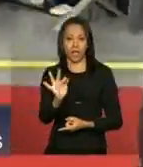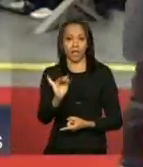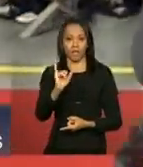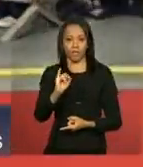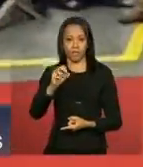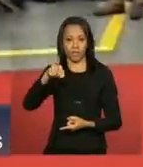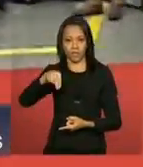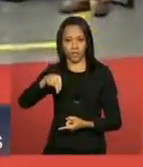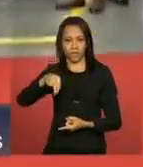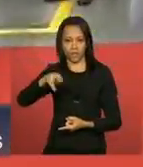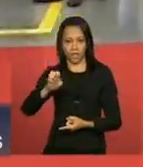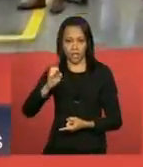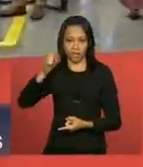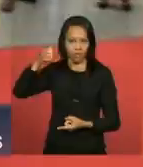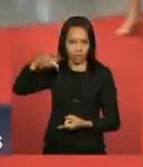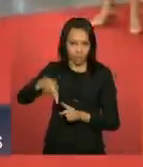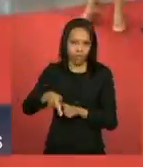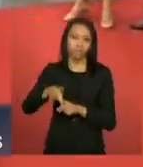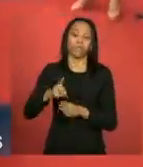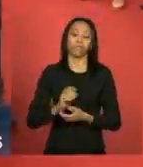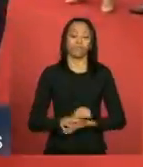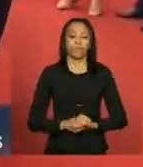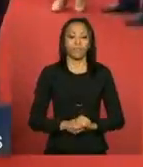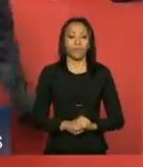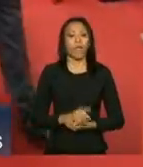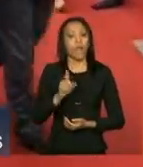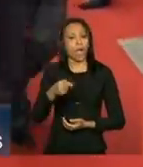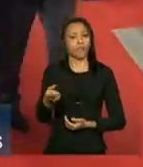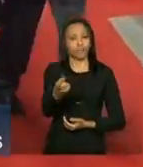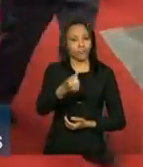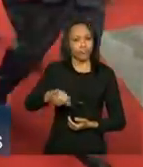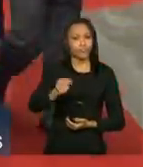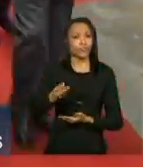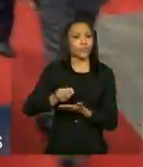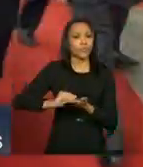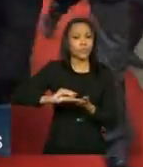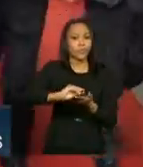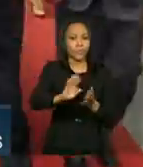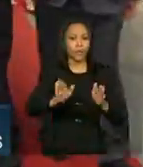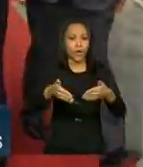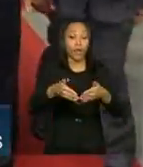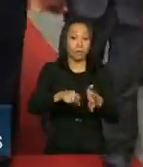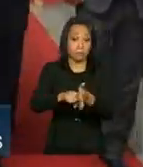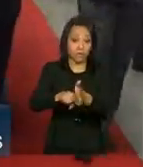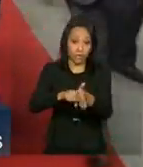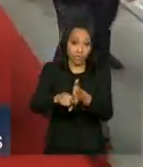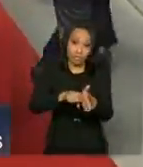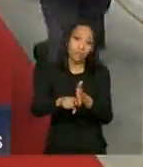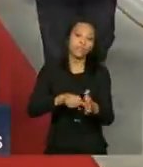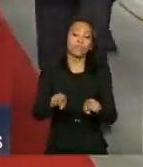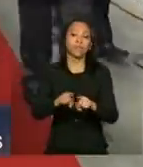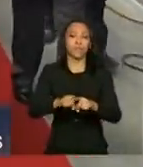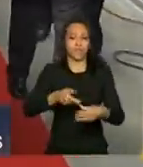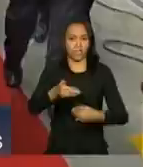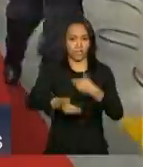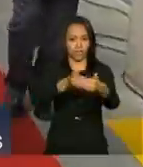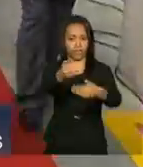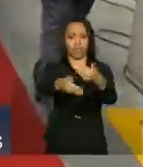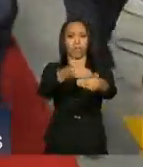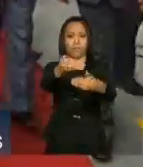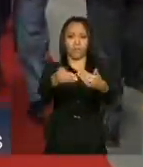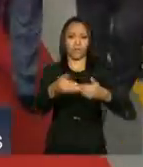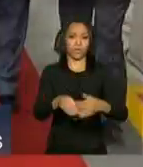a Agência Brasileira de Inovação. São recursos voltados, então, para pesquisa e desenvolvimento. Foram